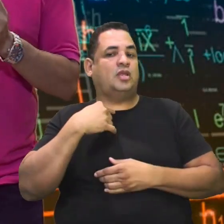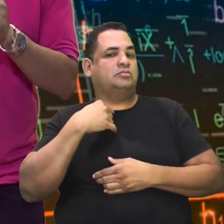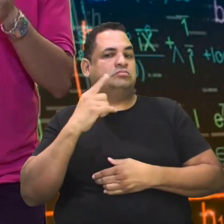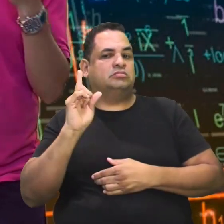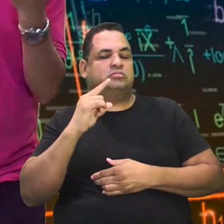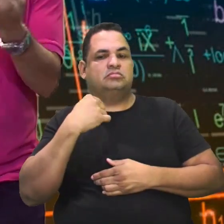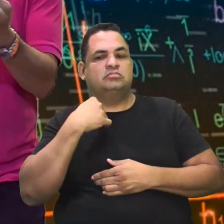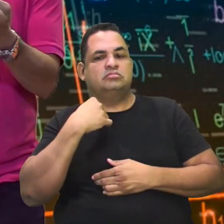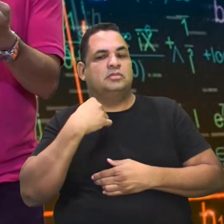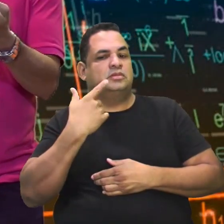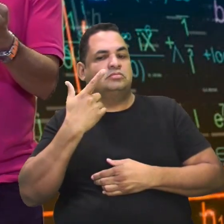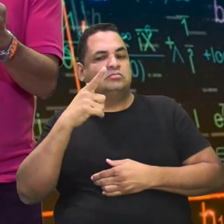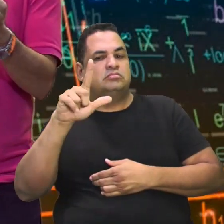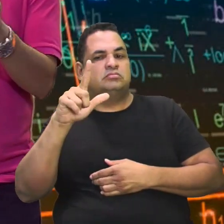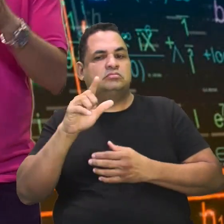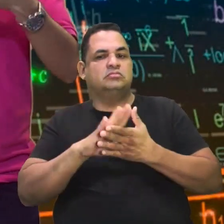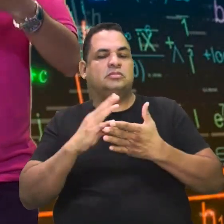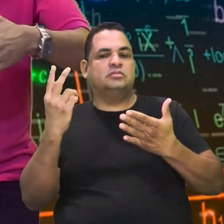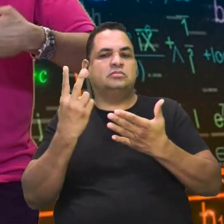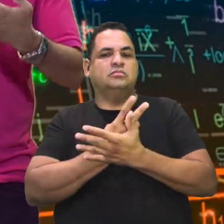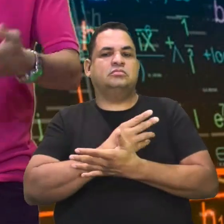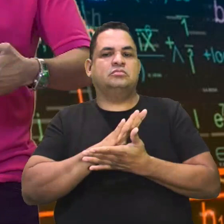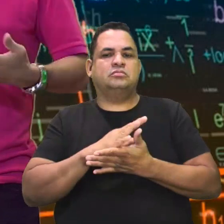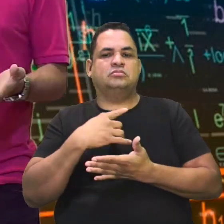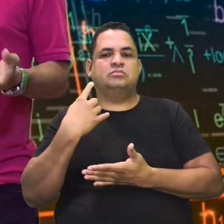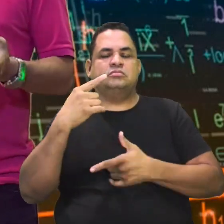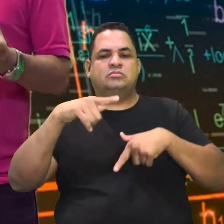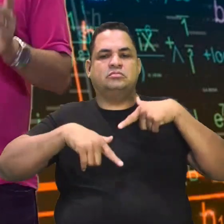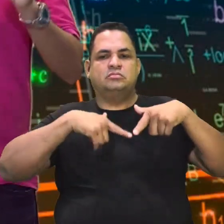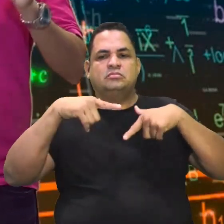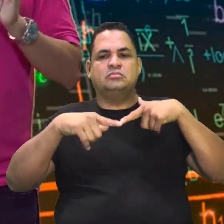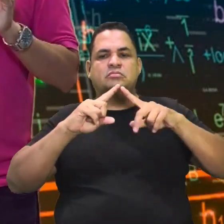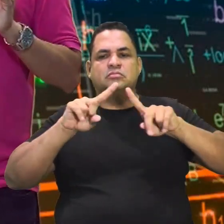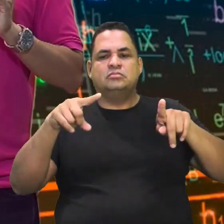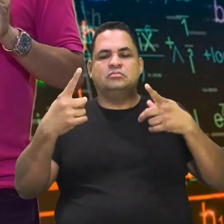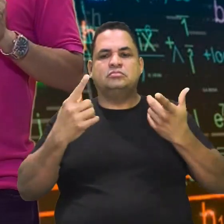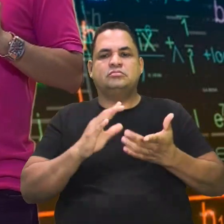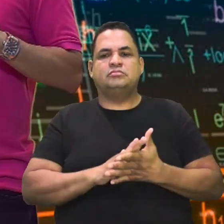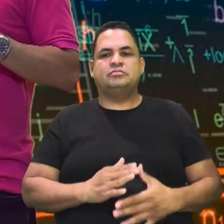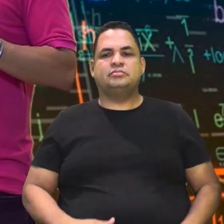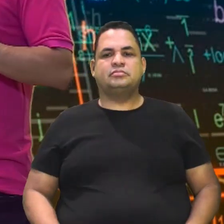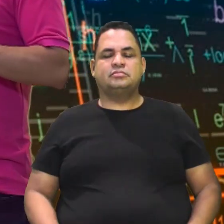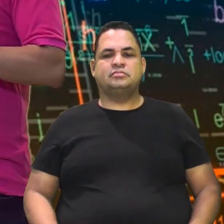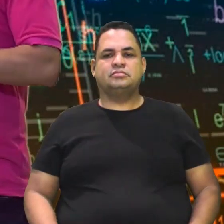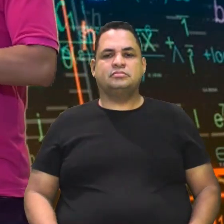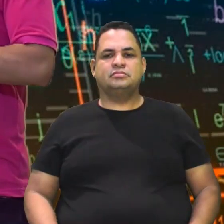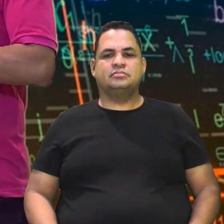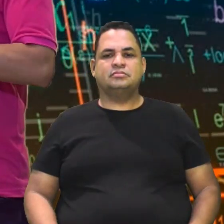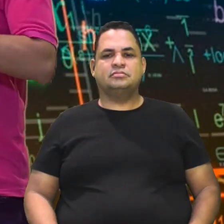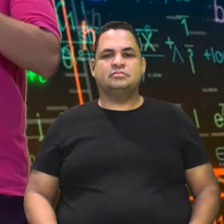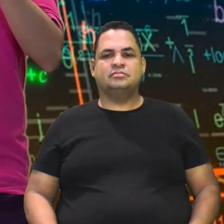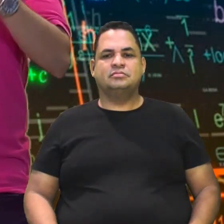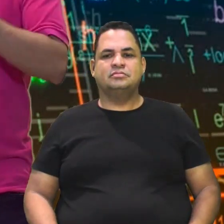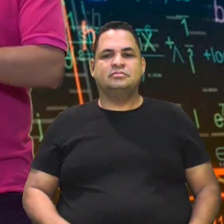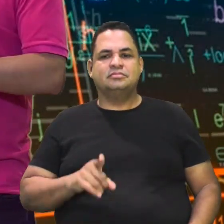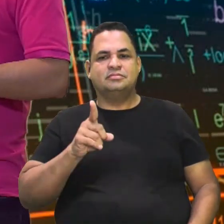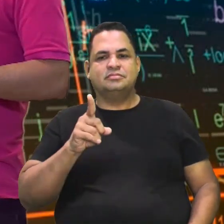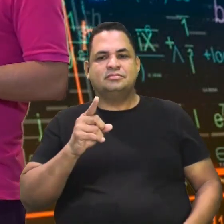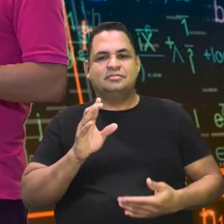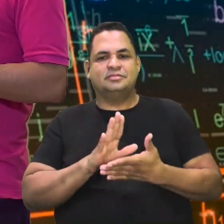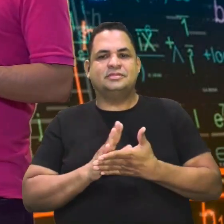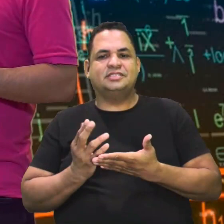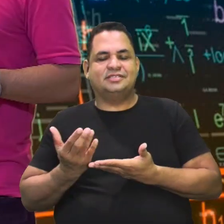conseguir, você já sabe o que acontece. Então você vai só trabalhando. Mas vamos lá. Você está indo só